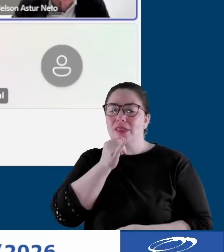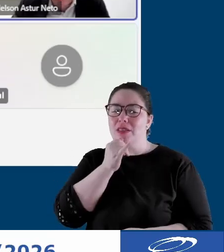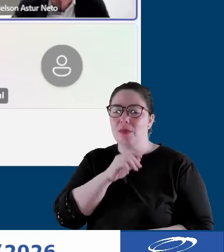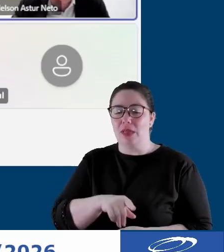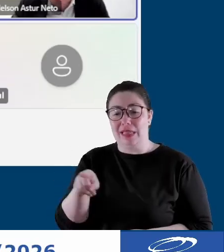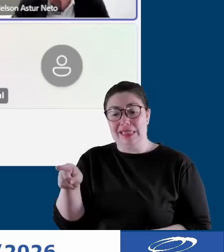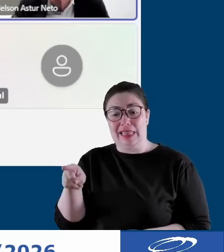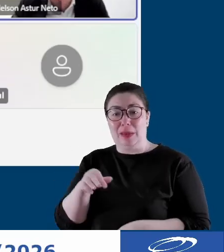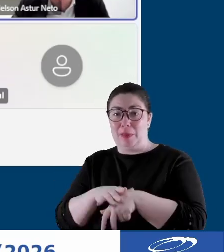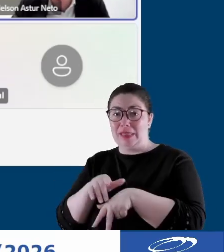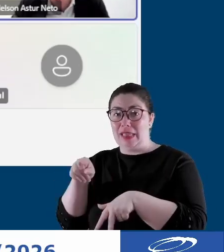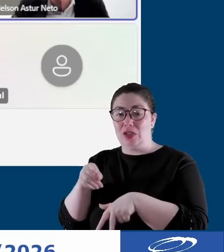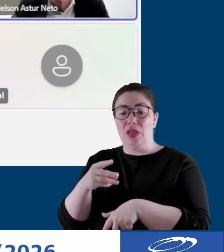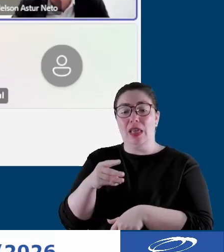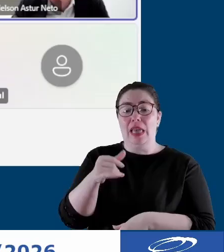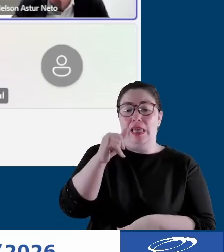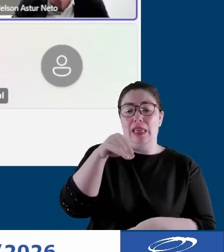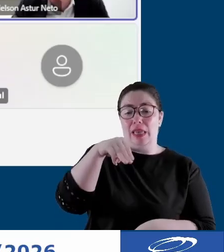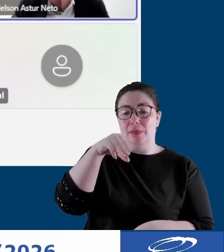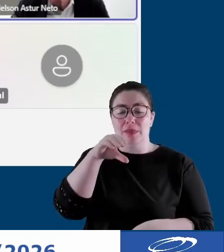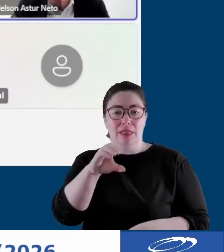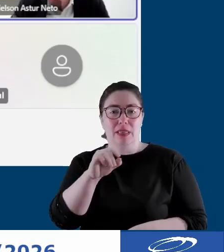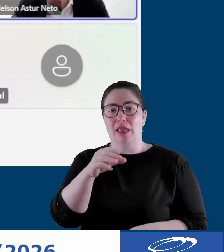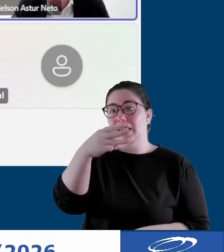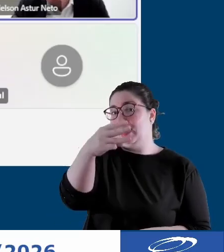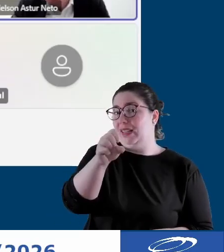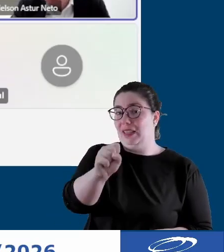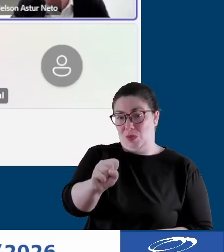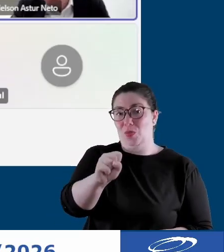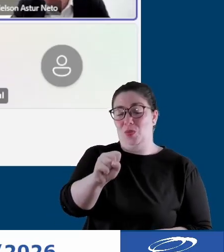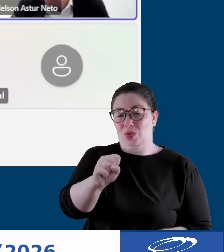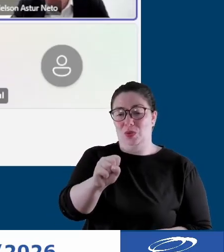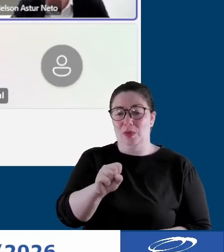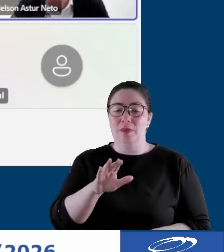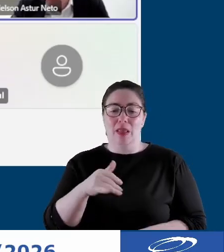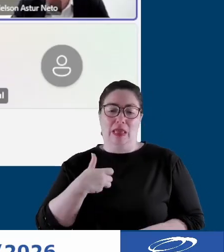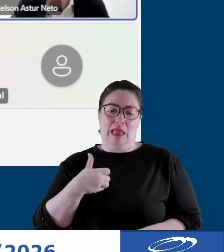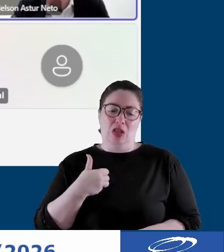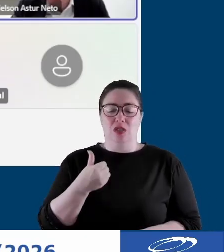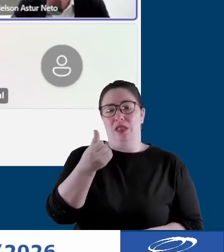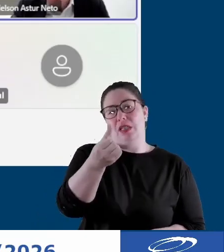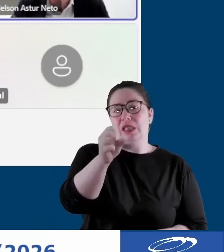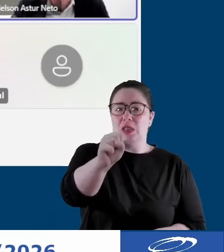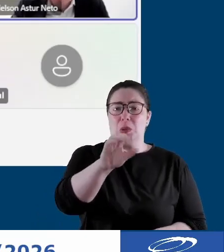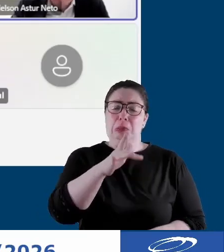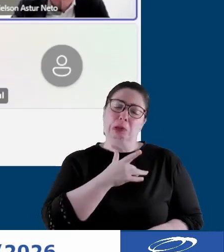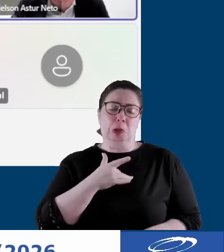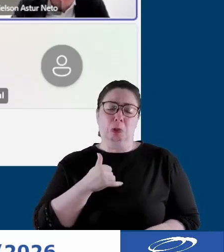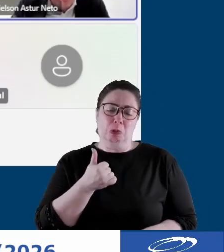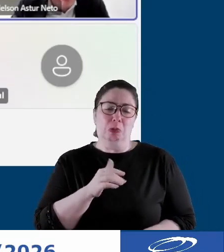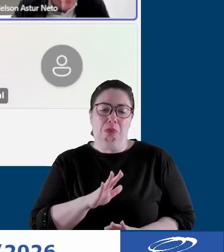38, com uma cirurgia grande, 68 anos, mas um paciente saudável, que desenvolveu